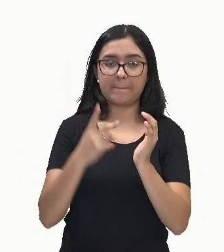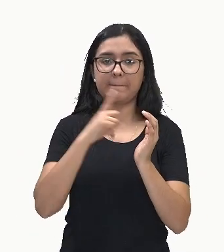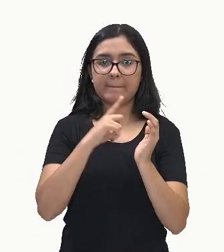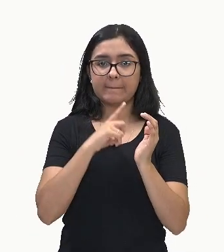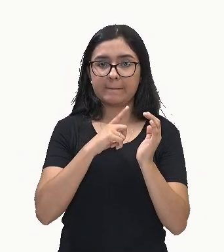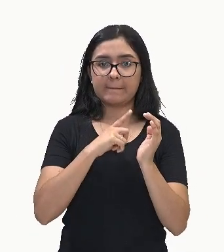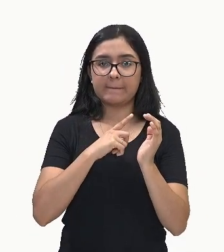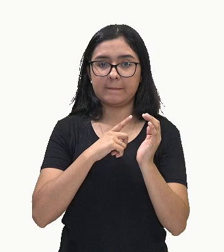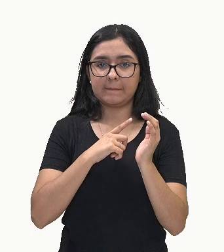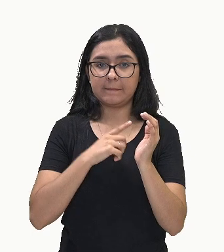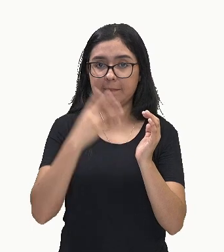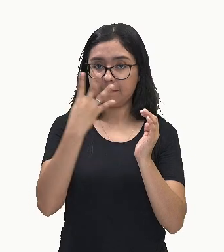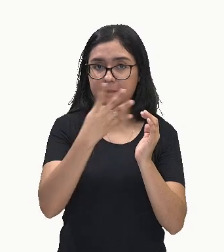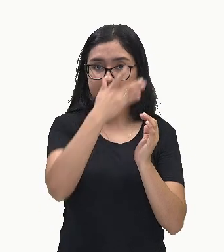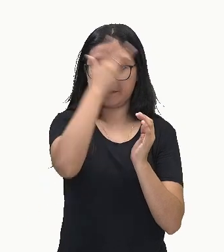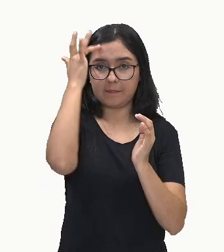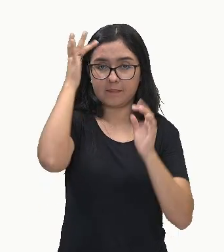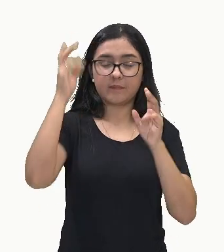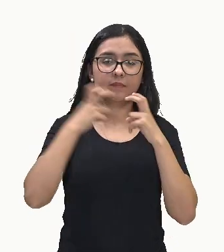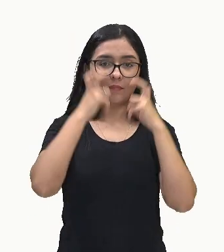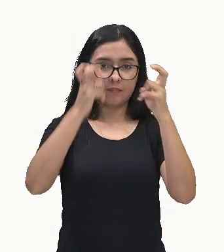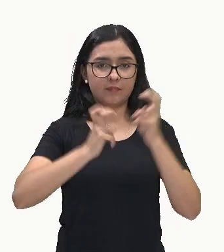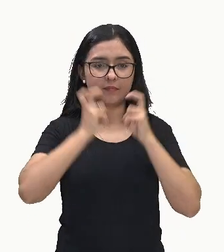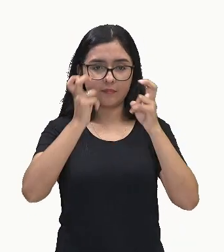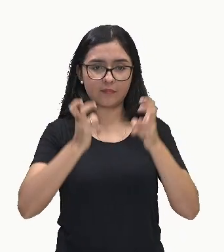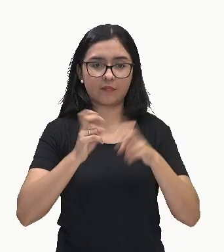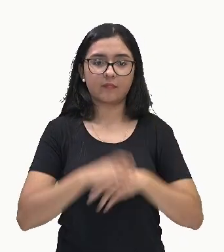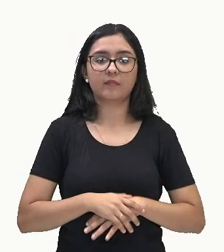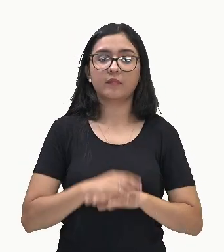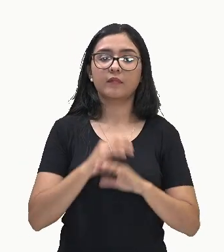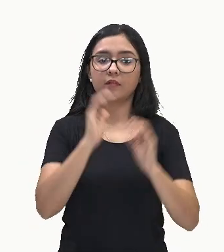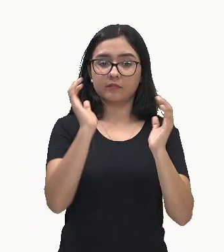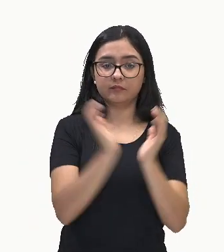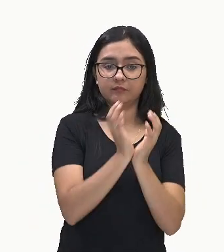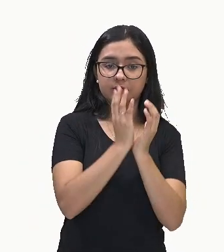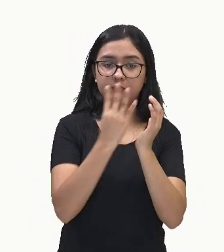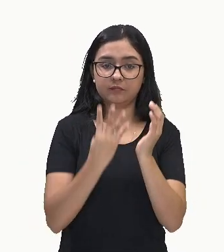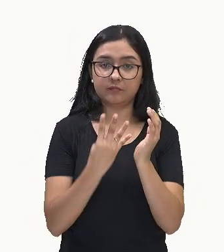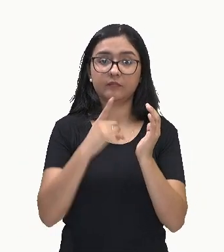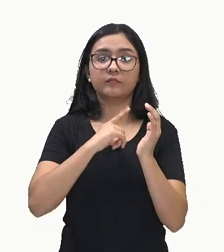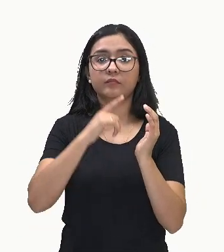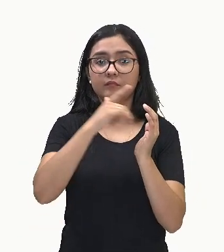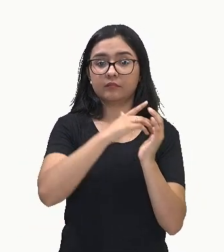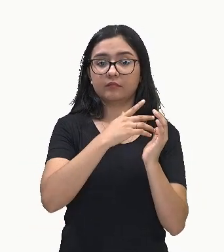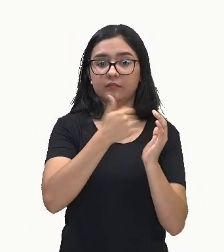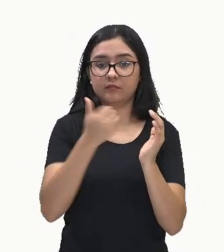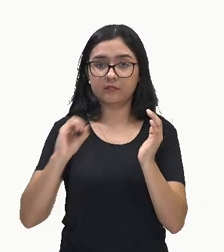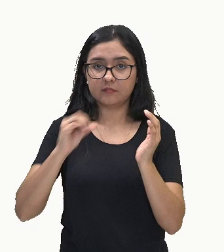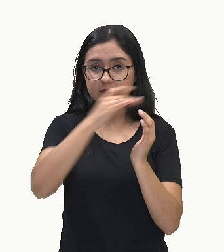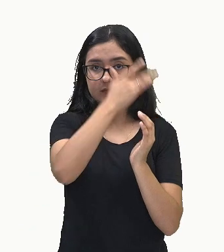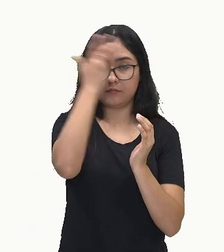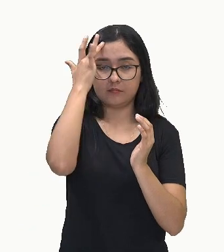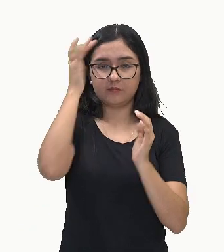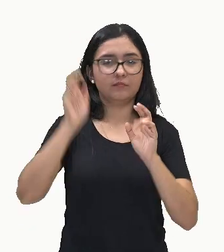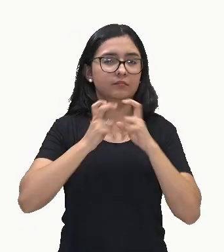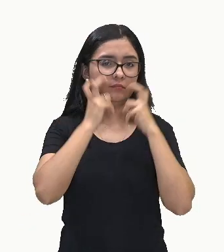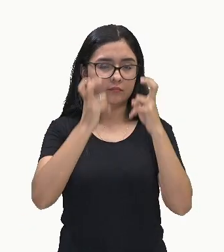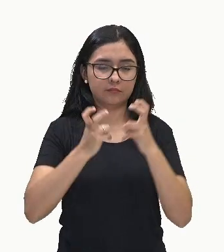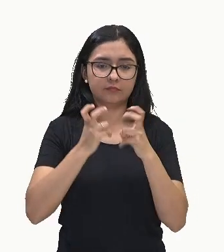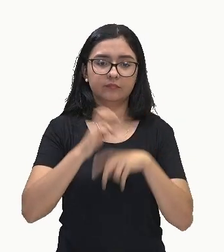possui quatro torcedores e o time quatro possui 10